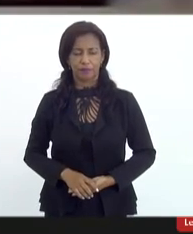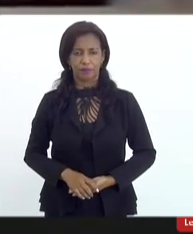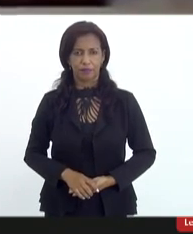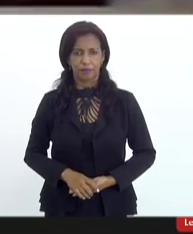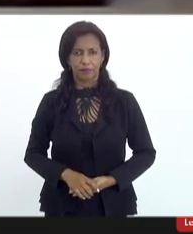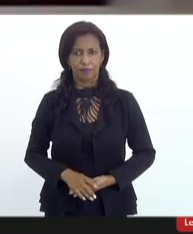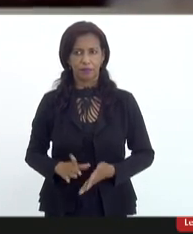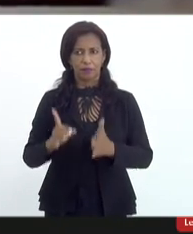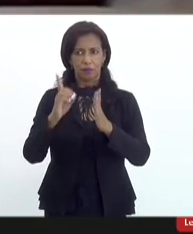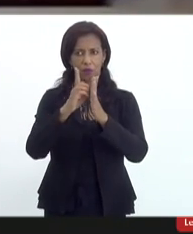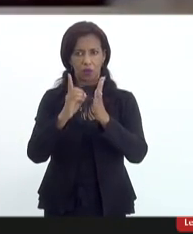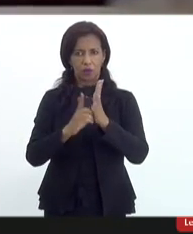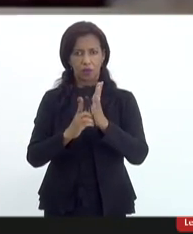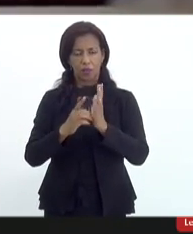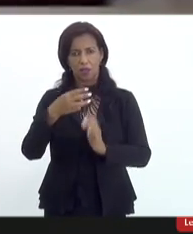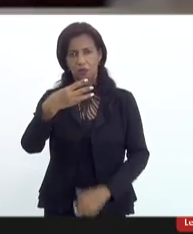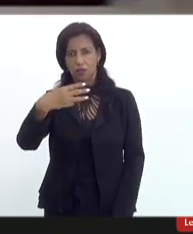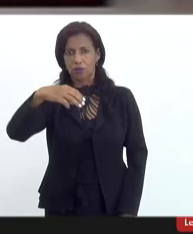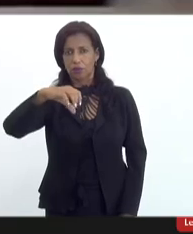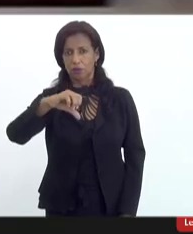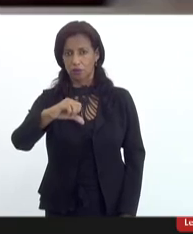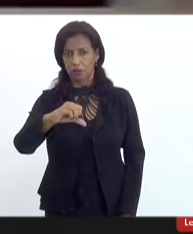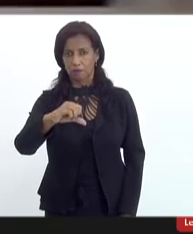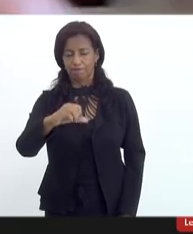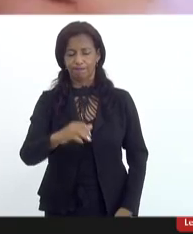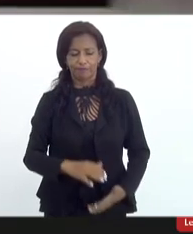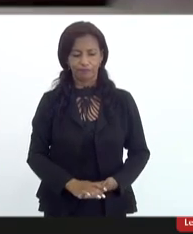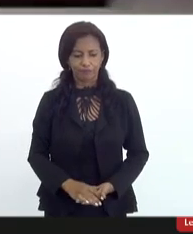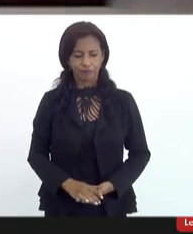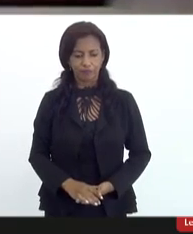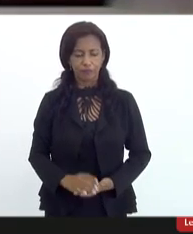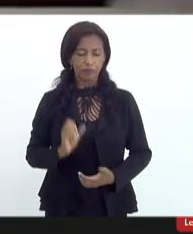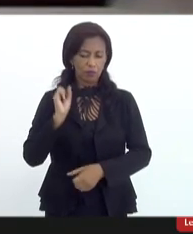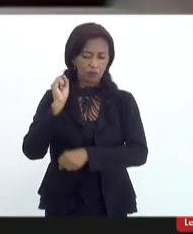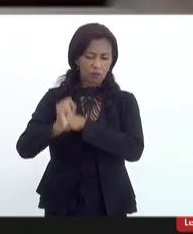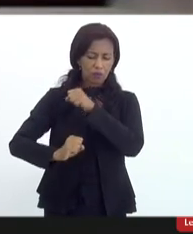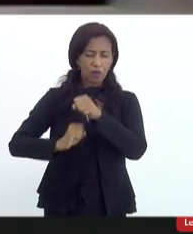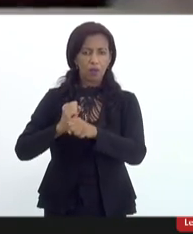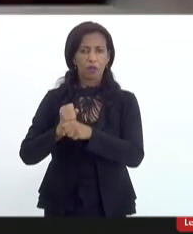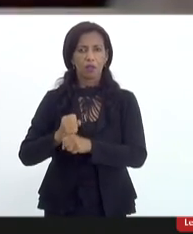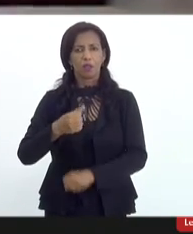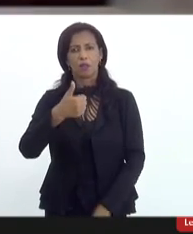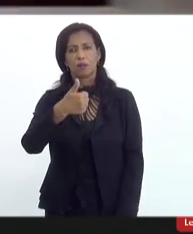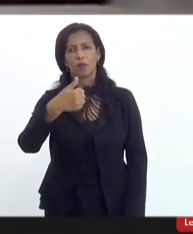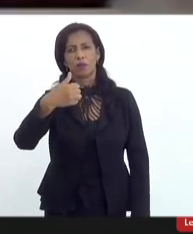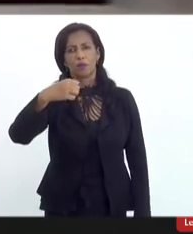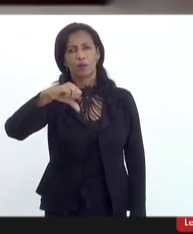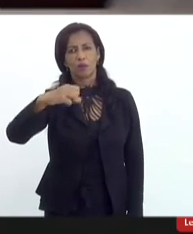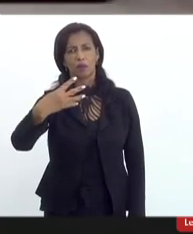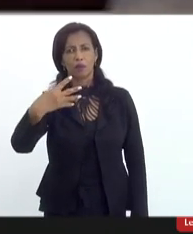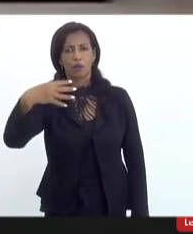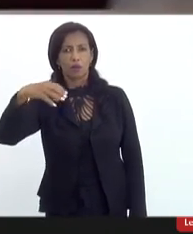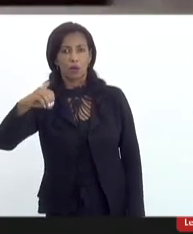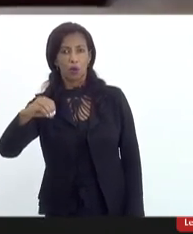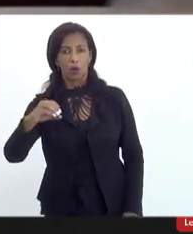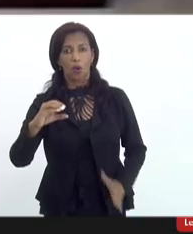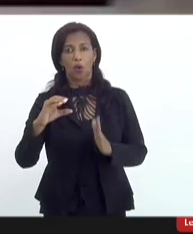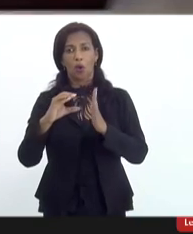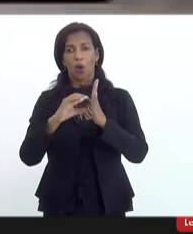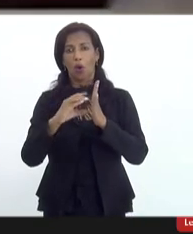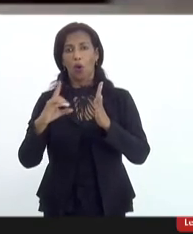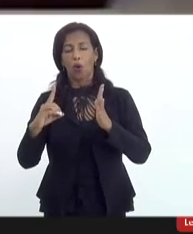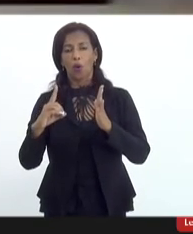No decreto de 39, observamos no ano seguinte, em 1940, o Código Penal que